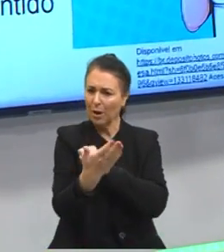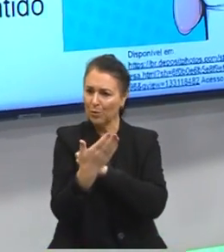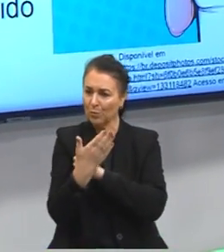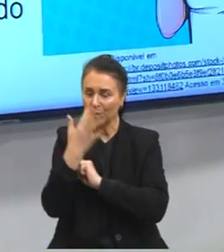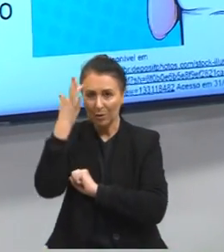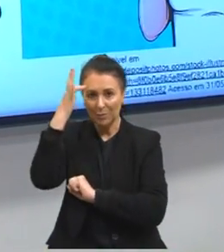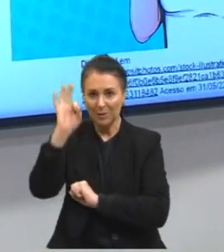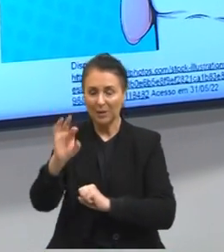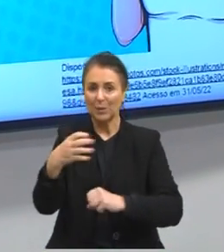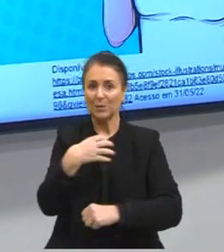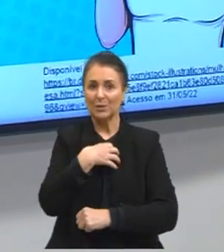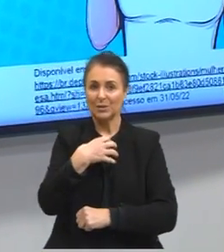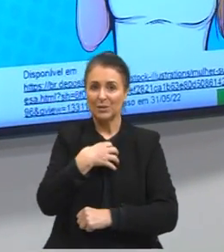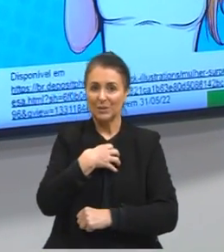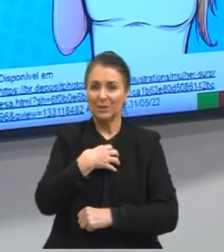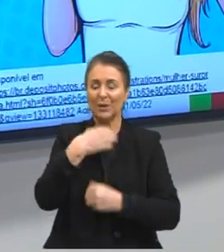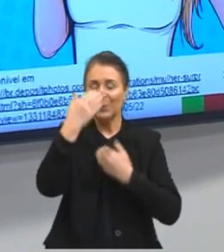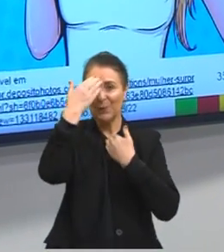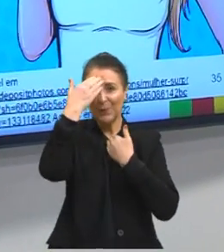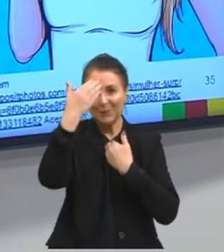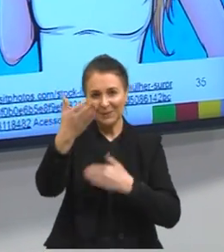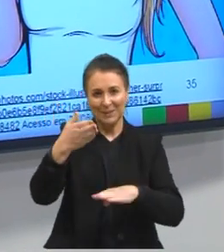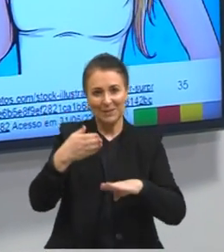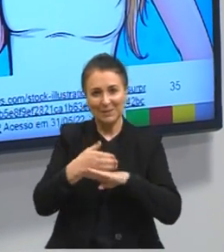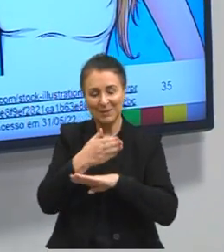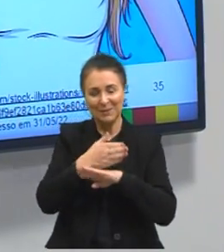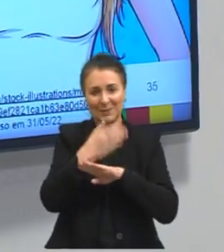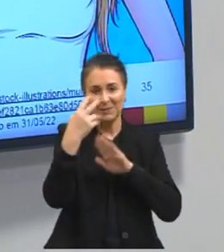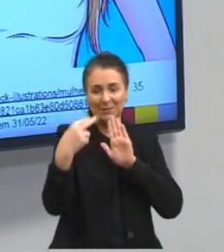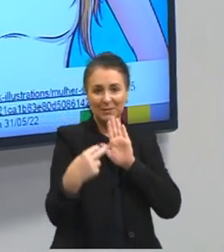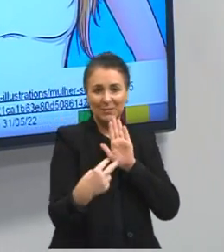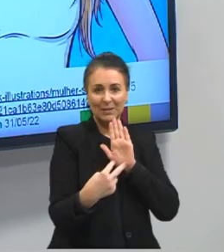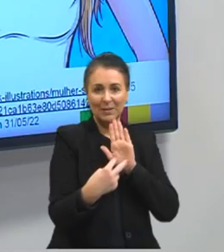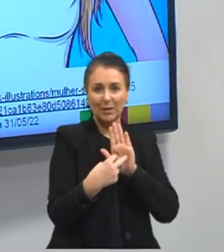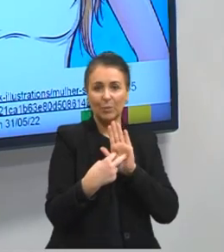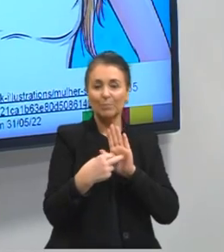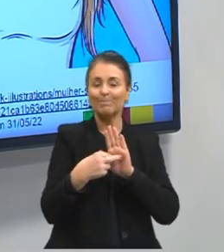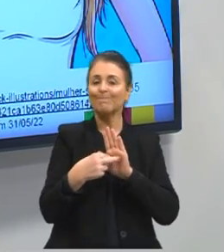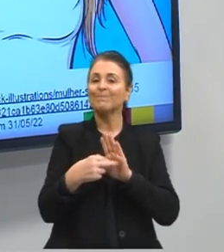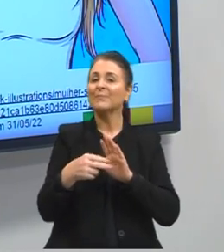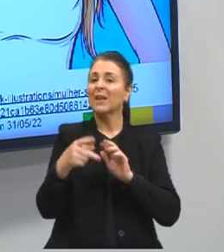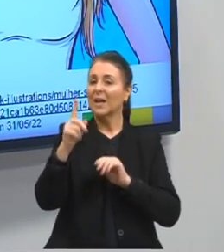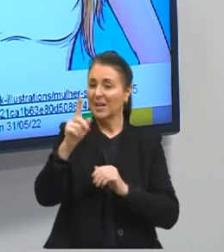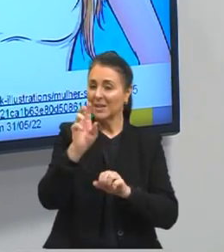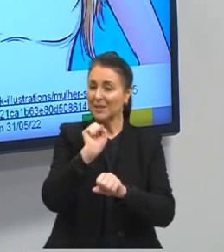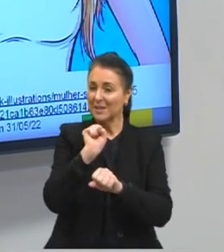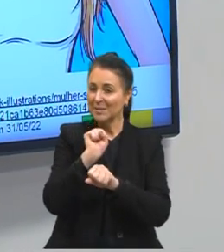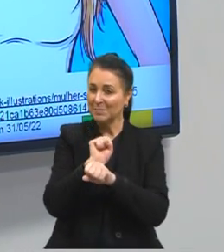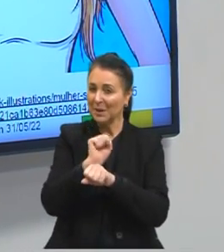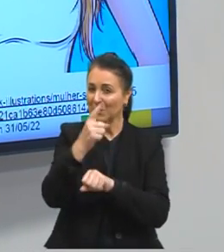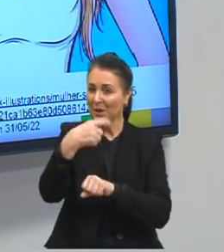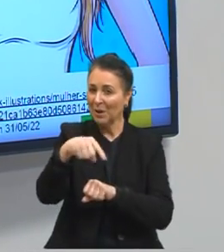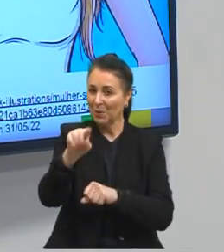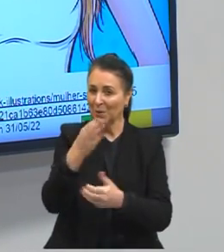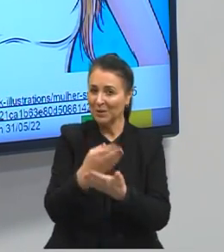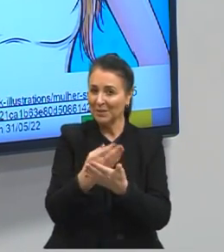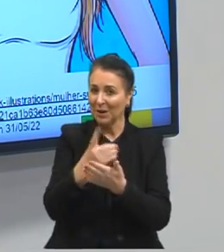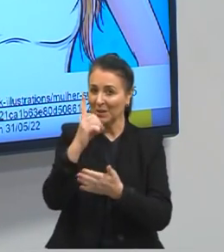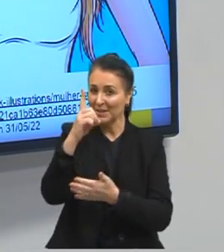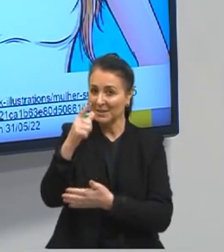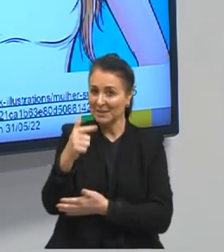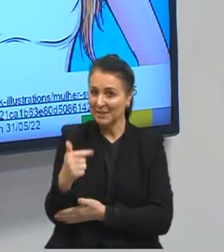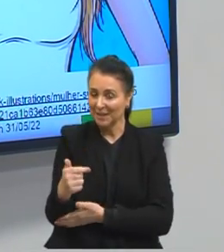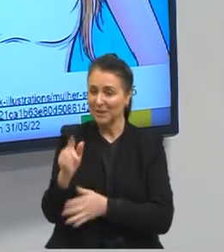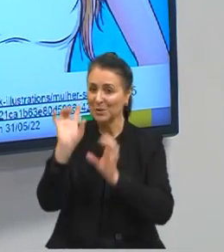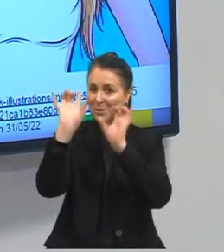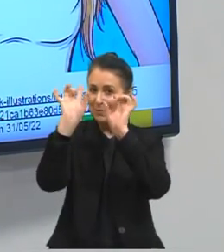o sentido. Agradeço a atenção de vocês. Espero vocês na nossa aula 17. Vai ser uma aula especial,